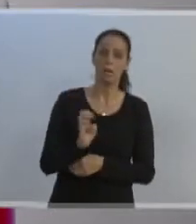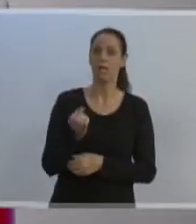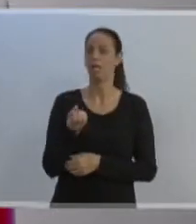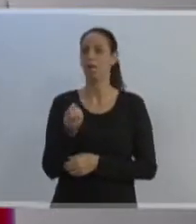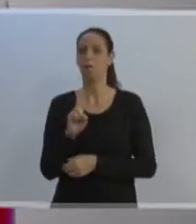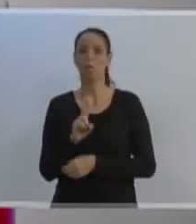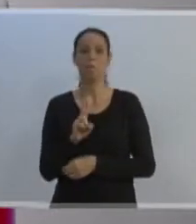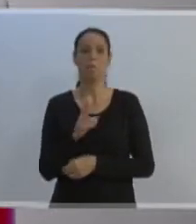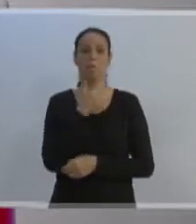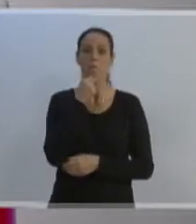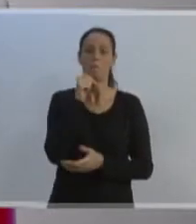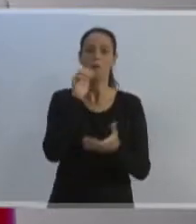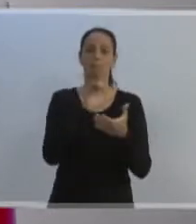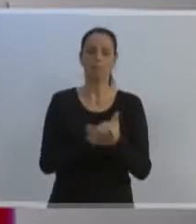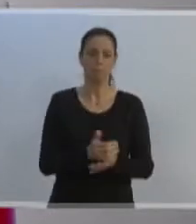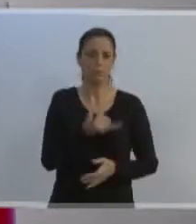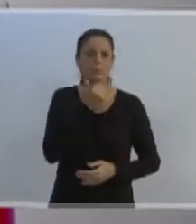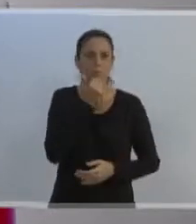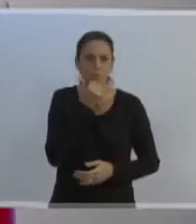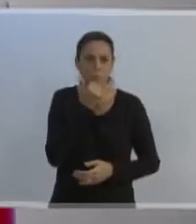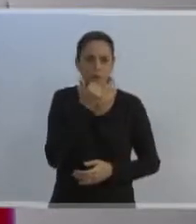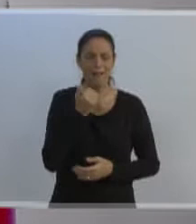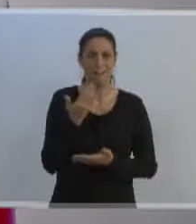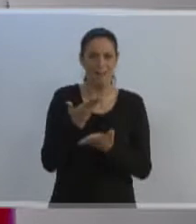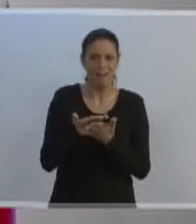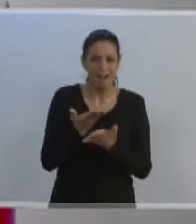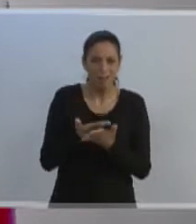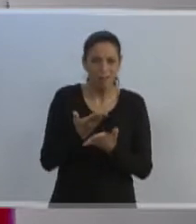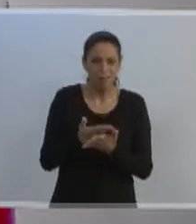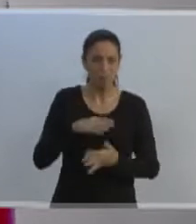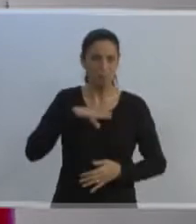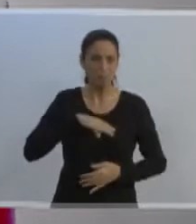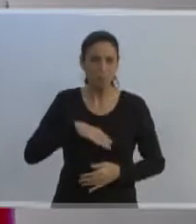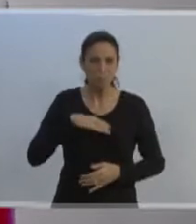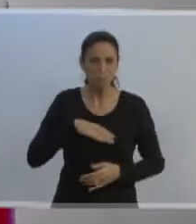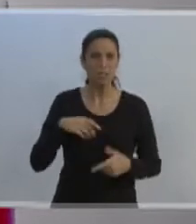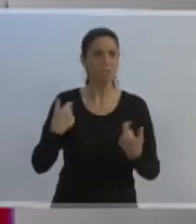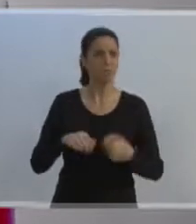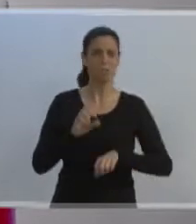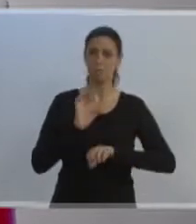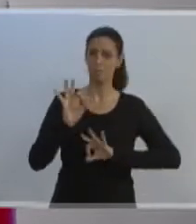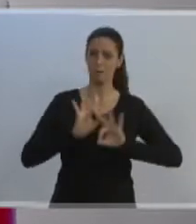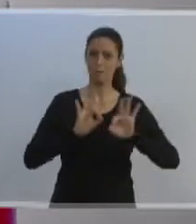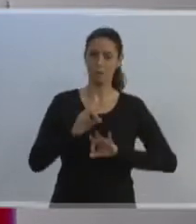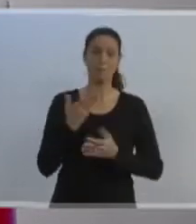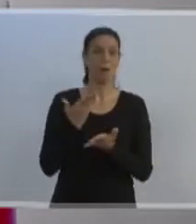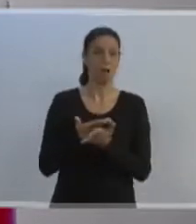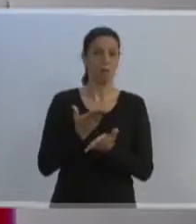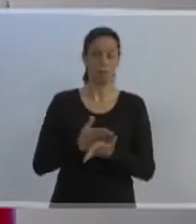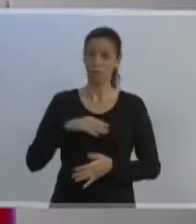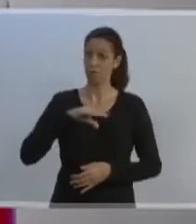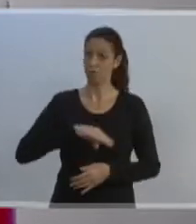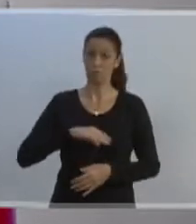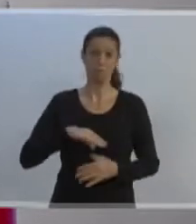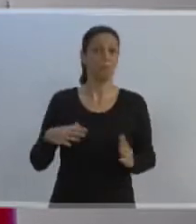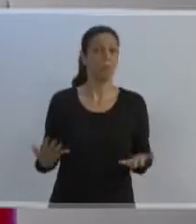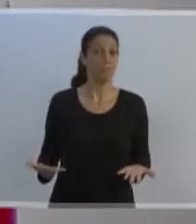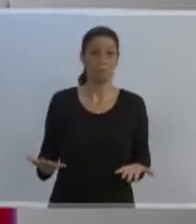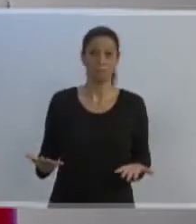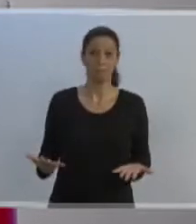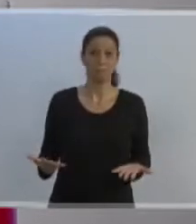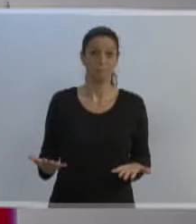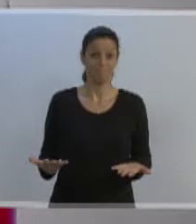importa. Na aula de língua portuguesa, a professora deveria ter se preparado para dar uma bela e proveitosa aula de língua